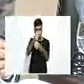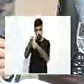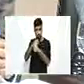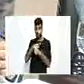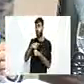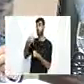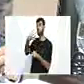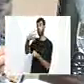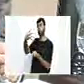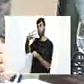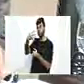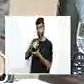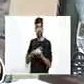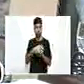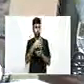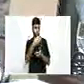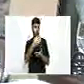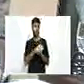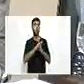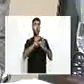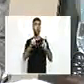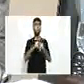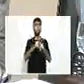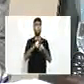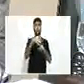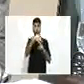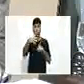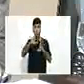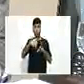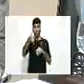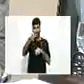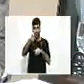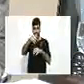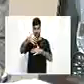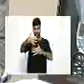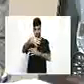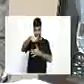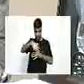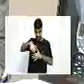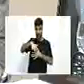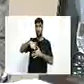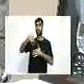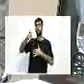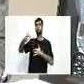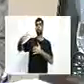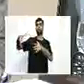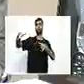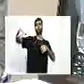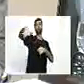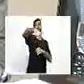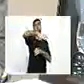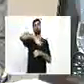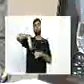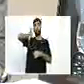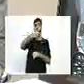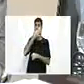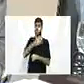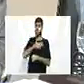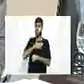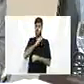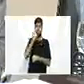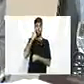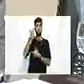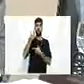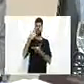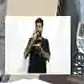44 44 varredores sendo que 15 ficam no centro e o restante pro resto da área da cidade eu no meu ponto de vista eu acho uma